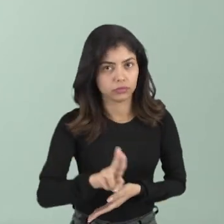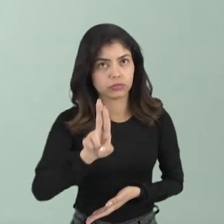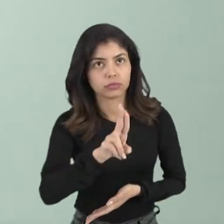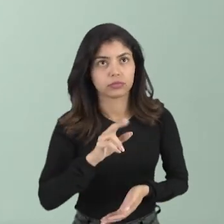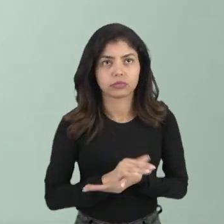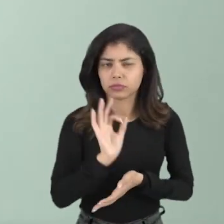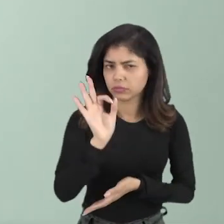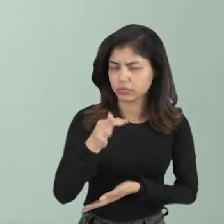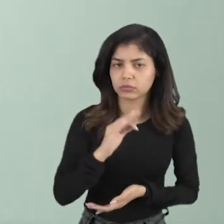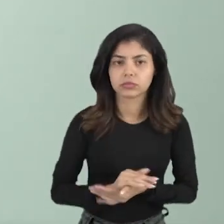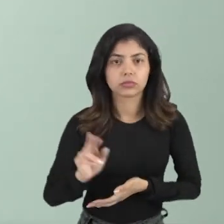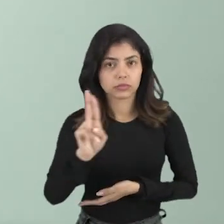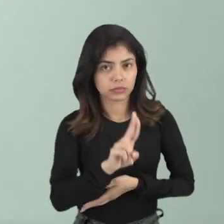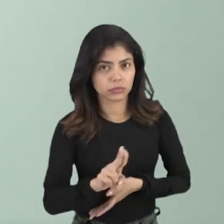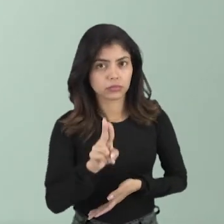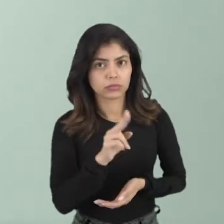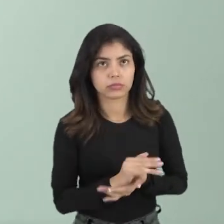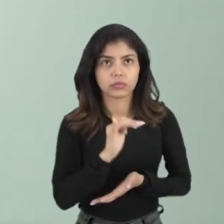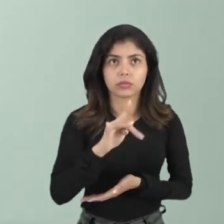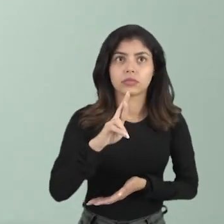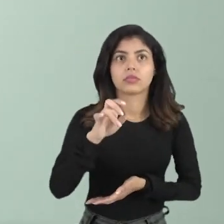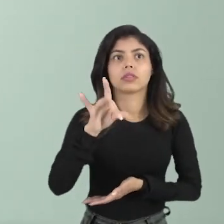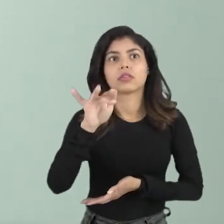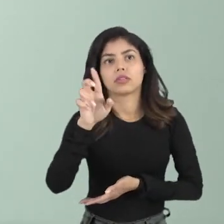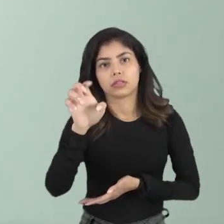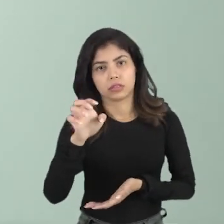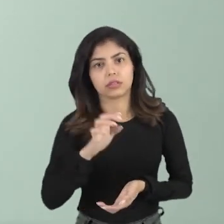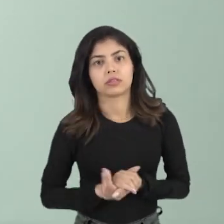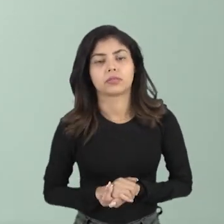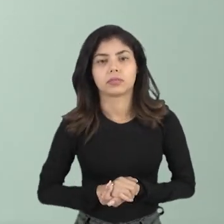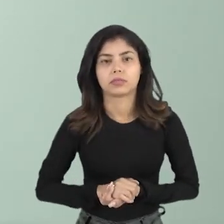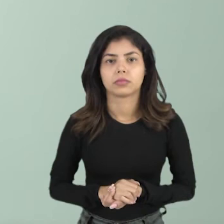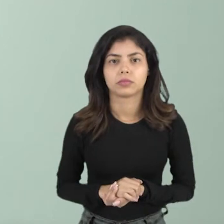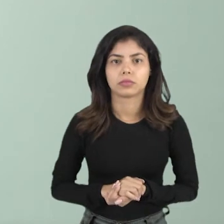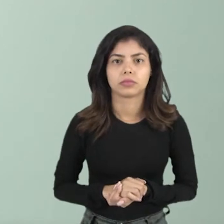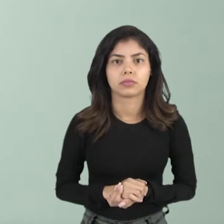de maneira correta e utilizou da intertextualidade.